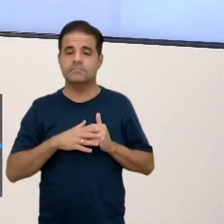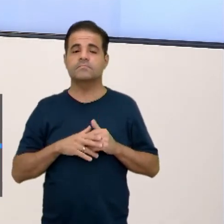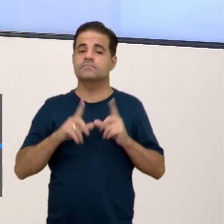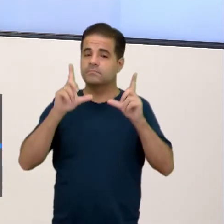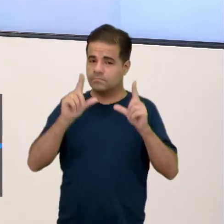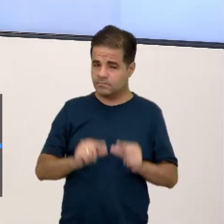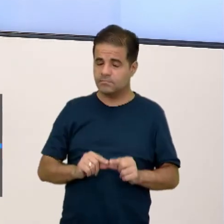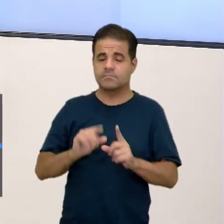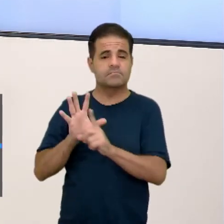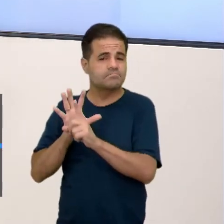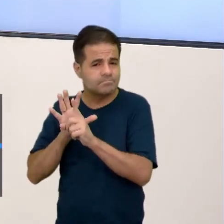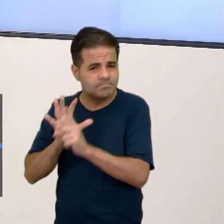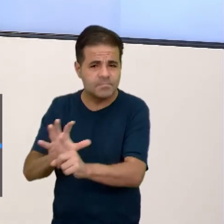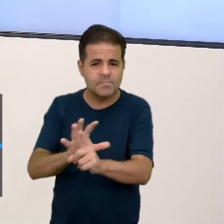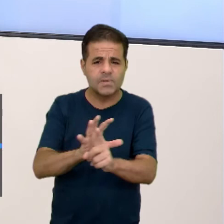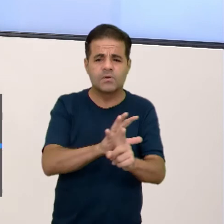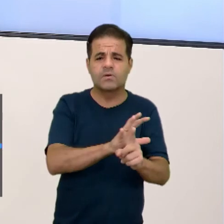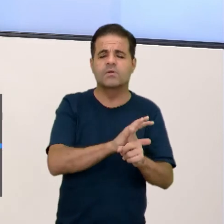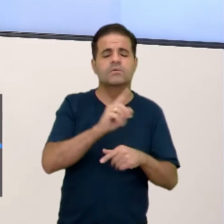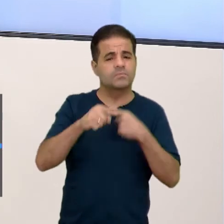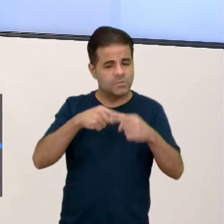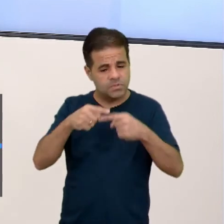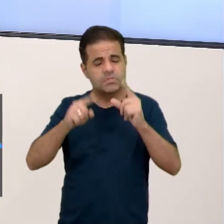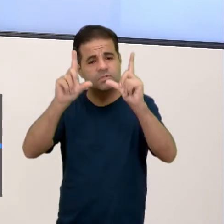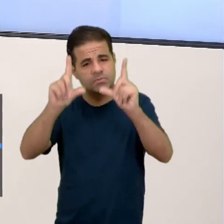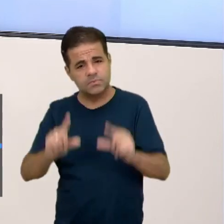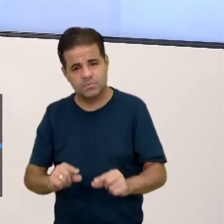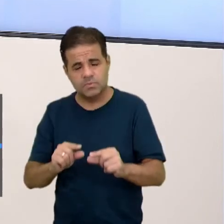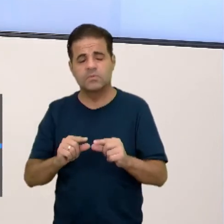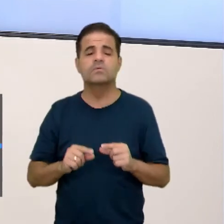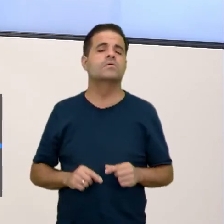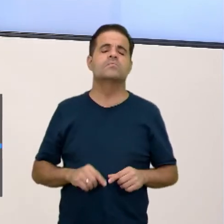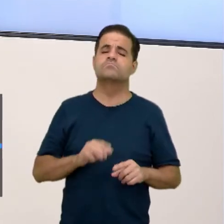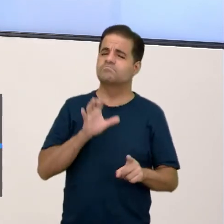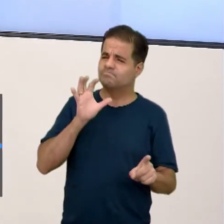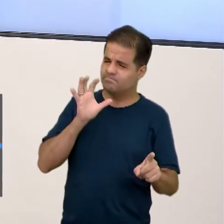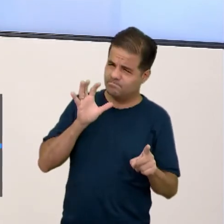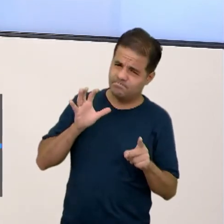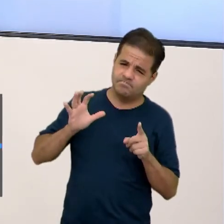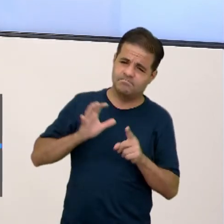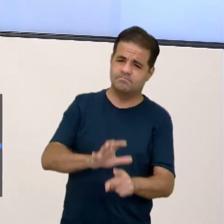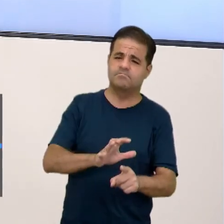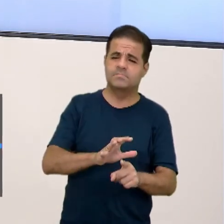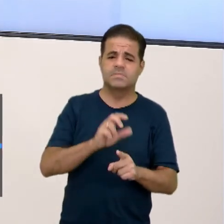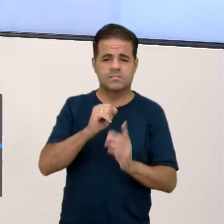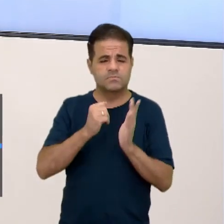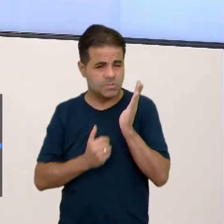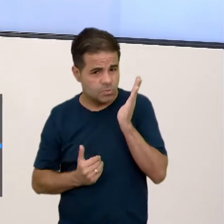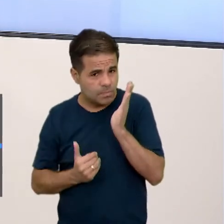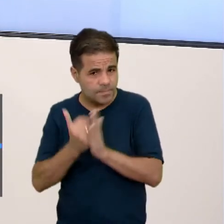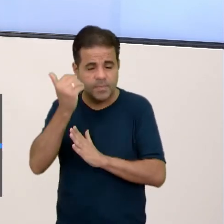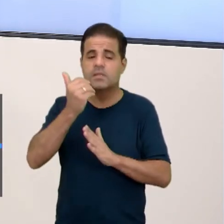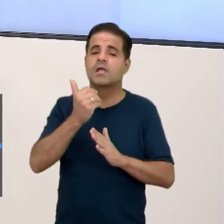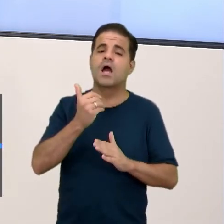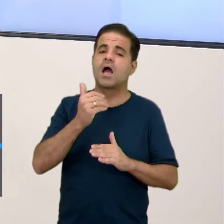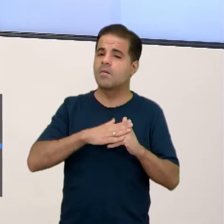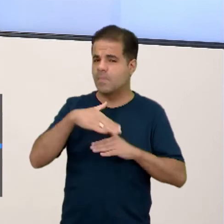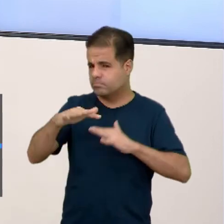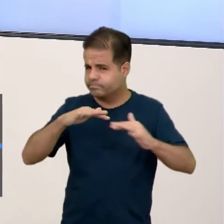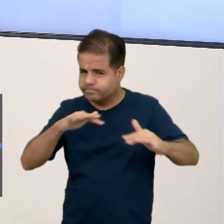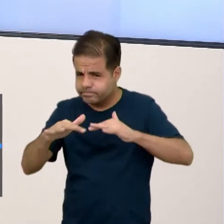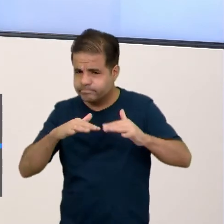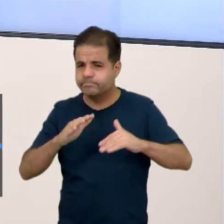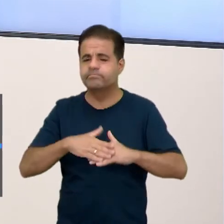menos pressão. Quando você diminui o espaço, ele pode fazer mais pressão, né? Se você aumenta a temperatura, ele agita mais e faz